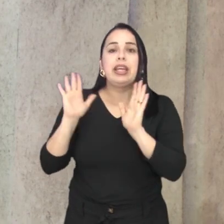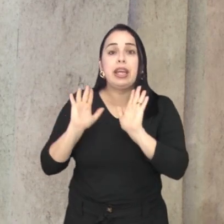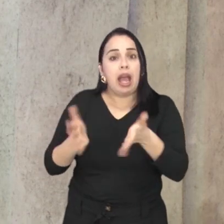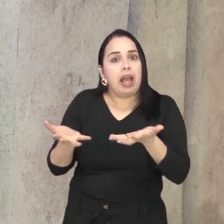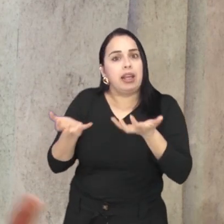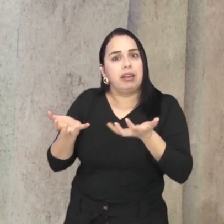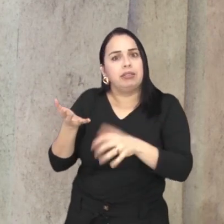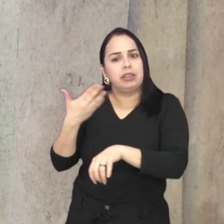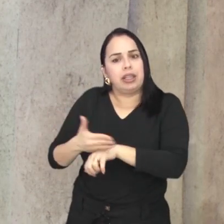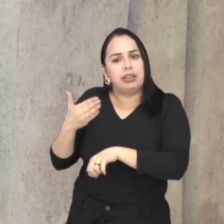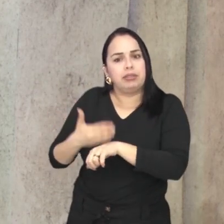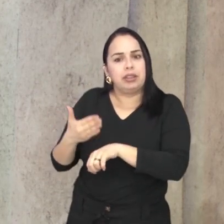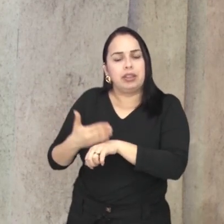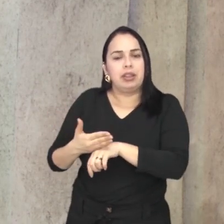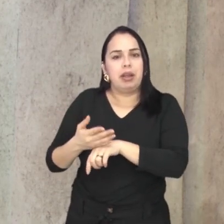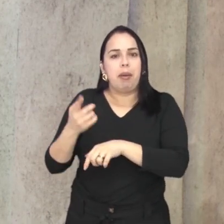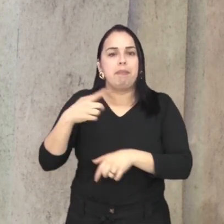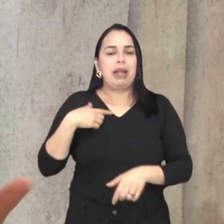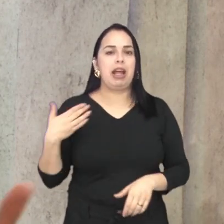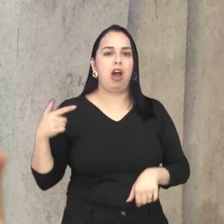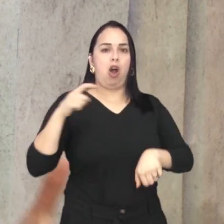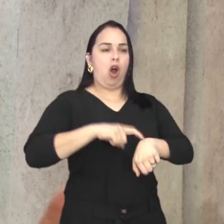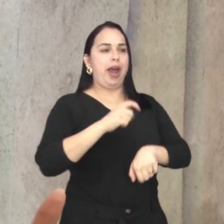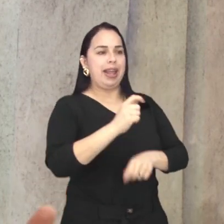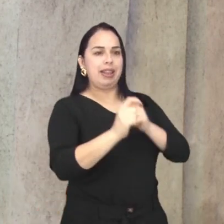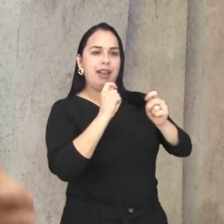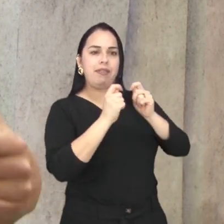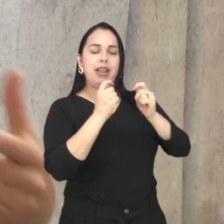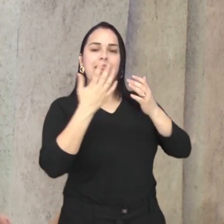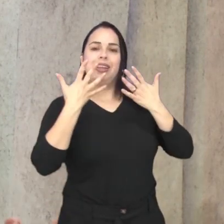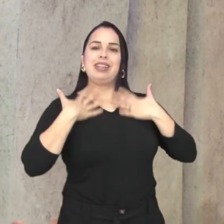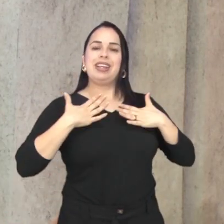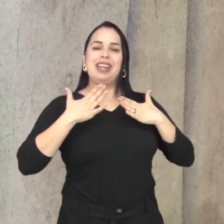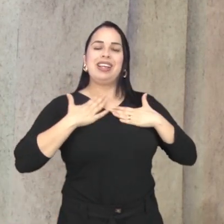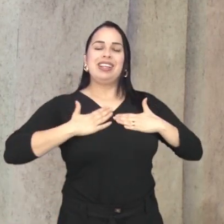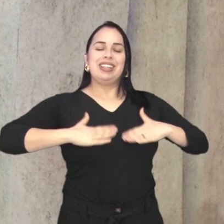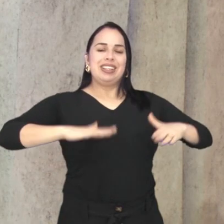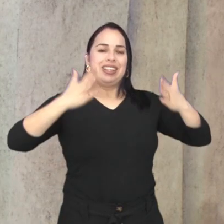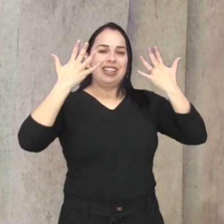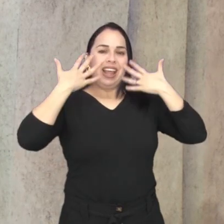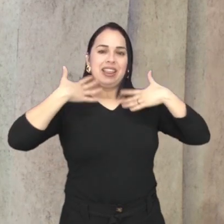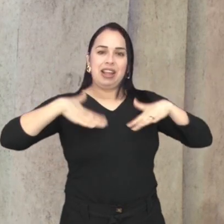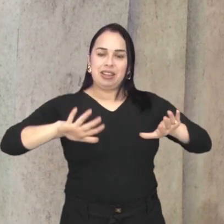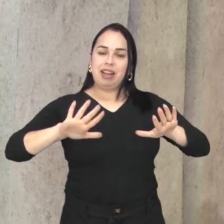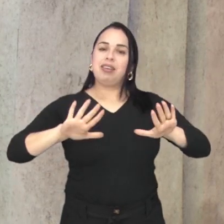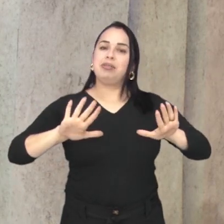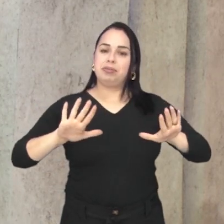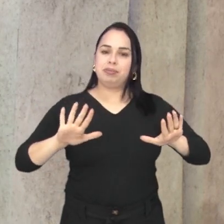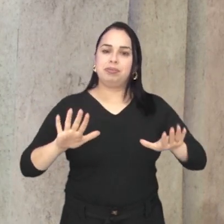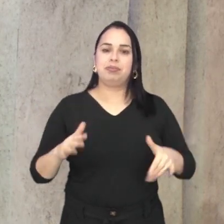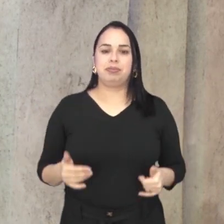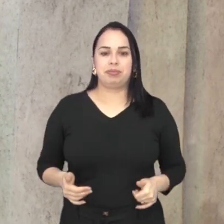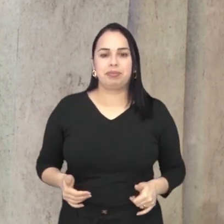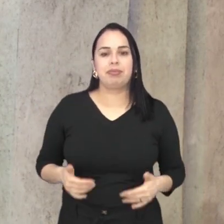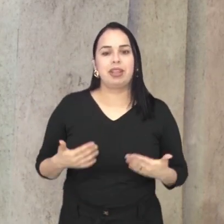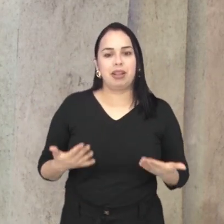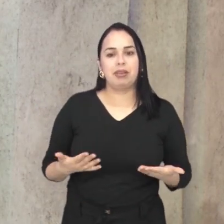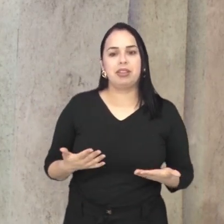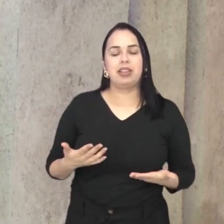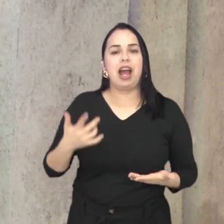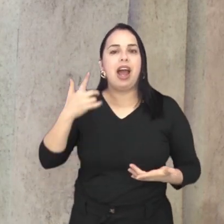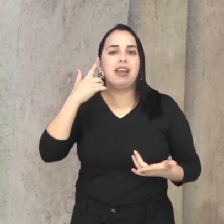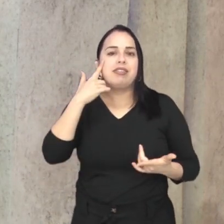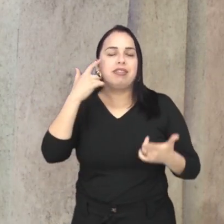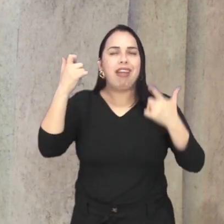catalunhas em treinar-se para tirar uma entrevista mais tranquilos e quando nasceria as